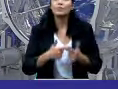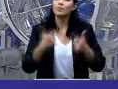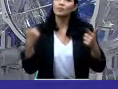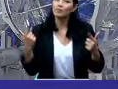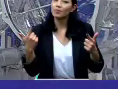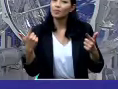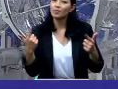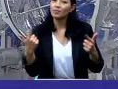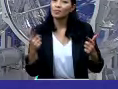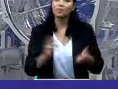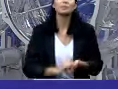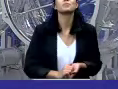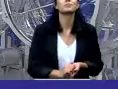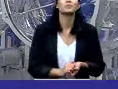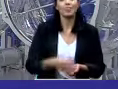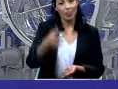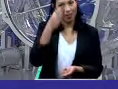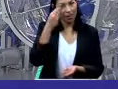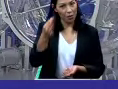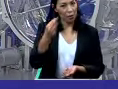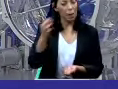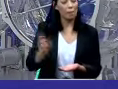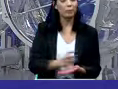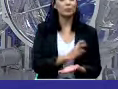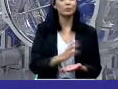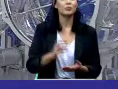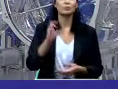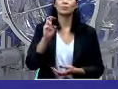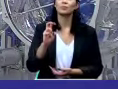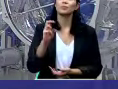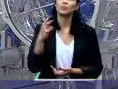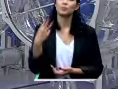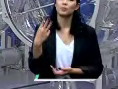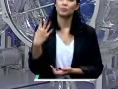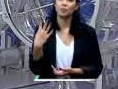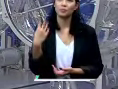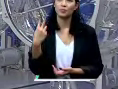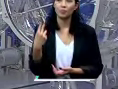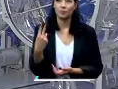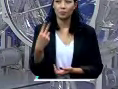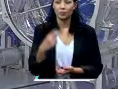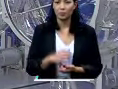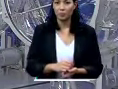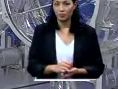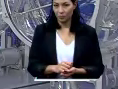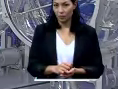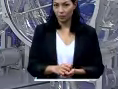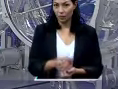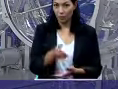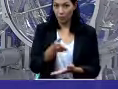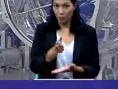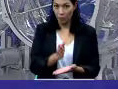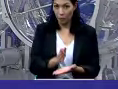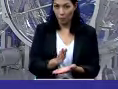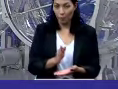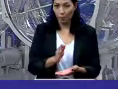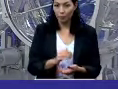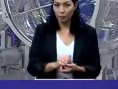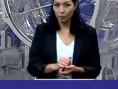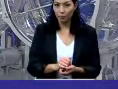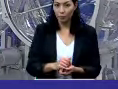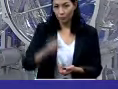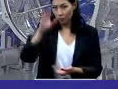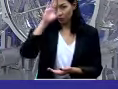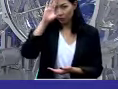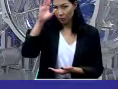sorte? Vamos conferir tudo que vai rolar no sorteio da Quina, concurso 5.342, o valor a ser distribuído hoje na